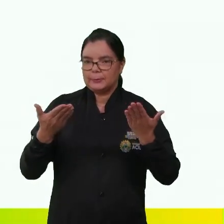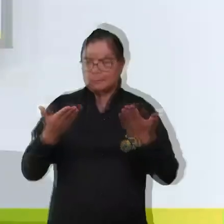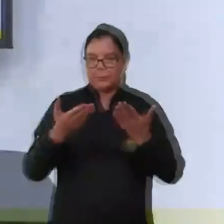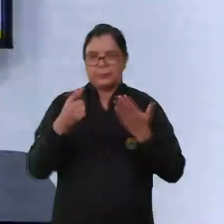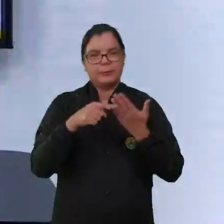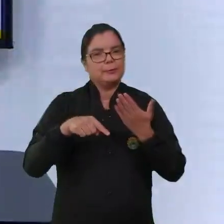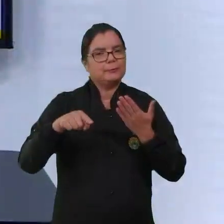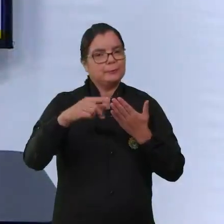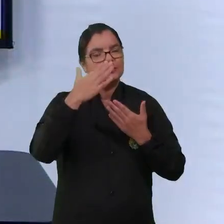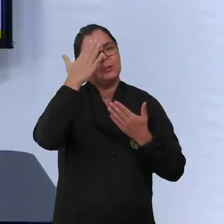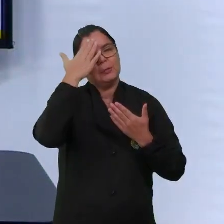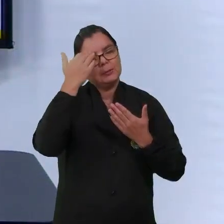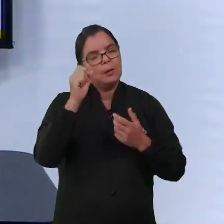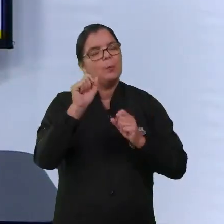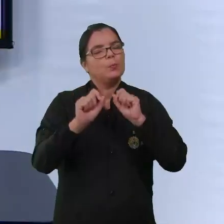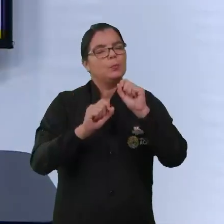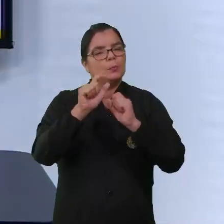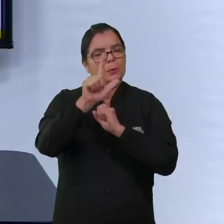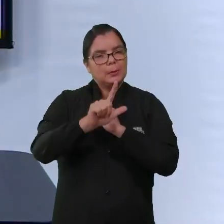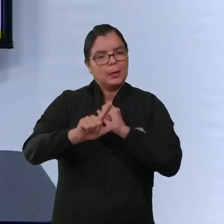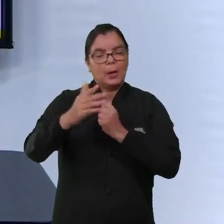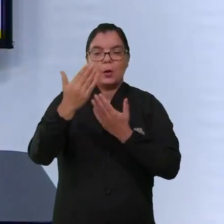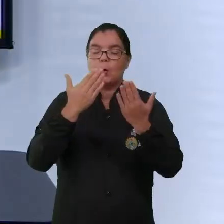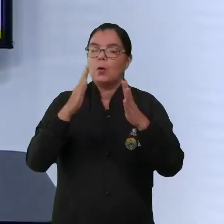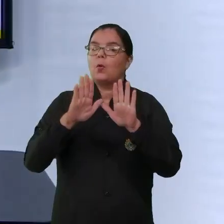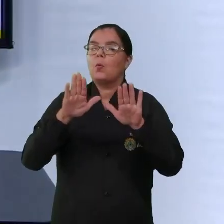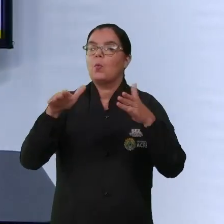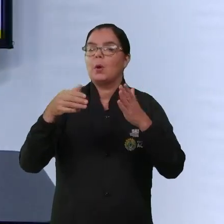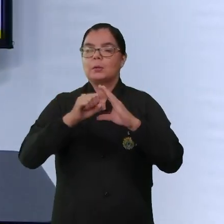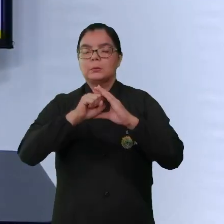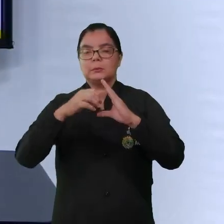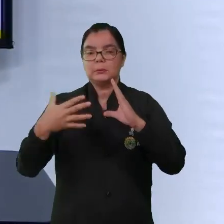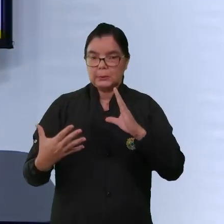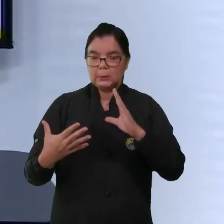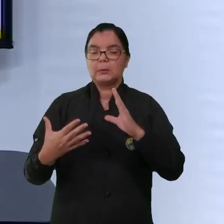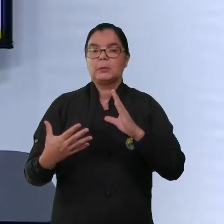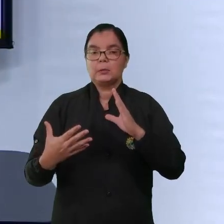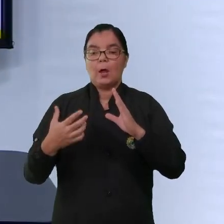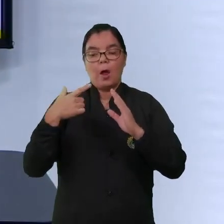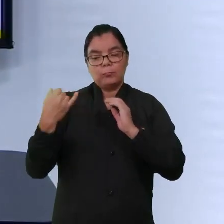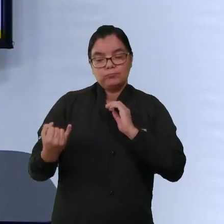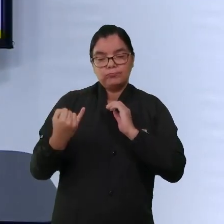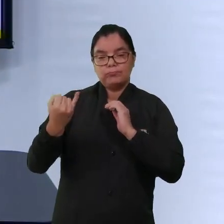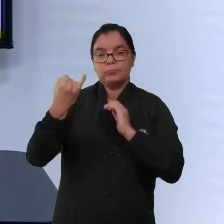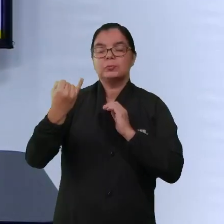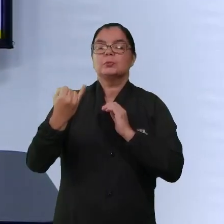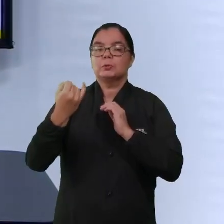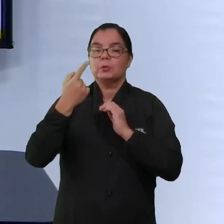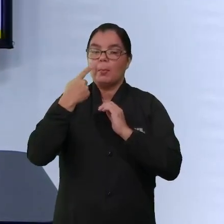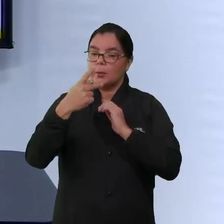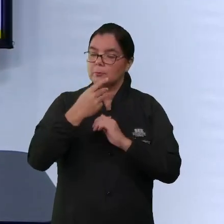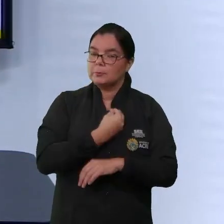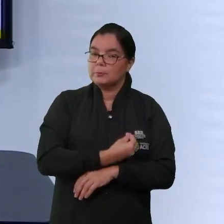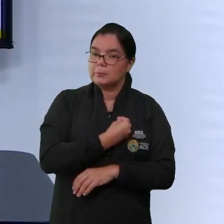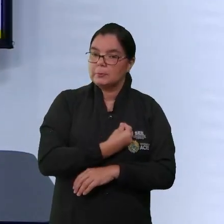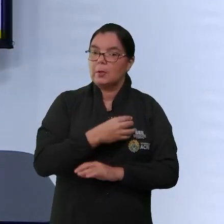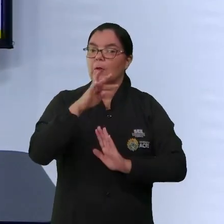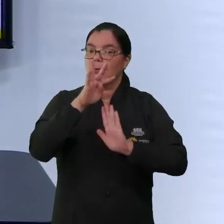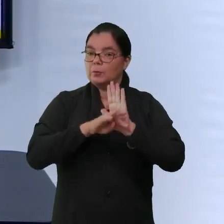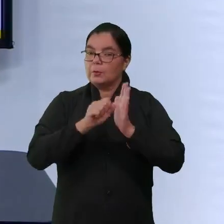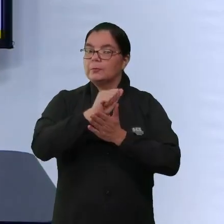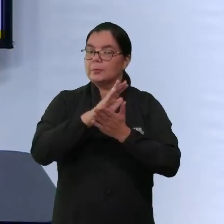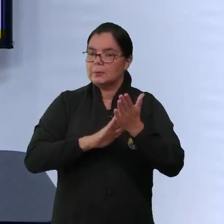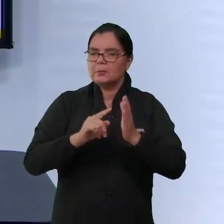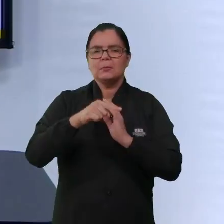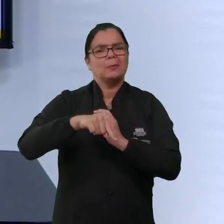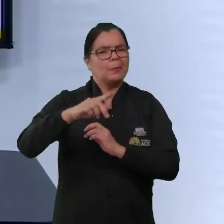que você já sabe o que é literatura comparada, quais as características aí, a importância disso para a sua vida, eu trouxe uma atividade.